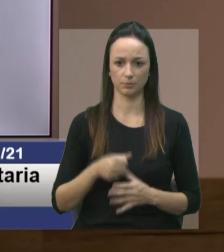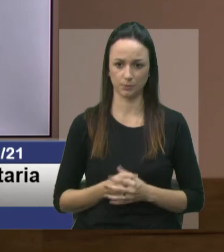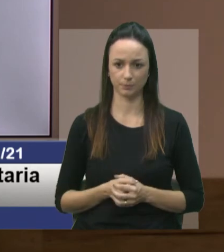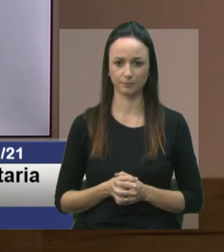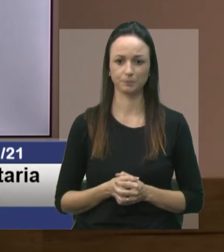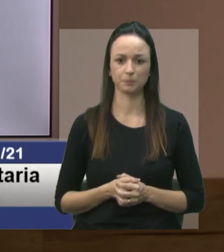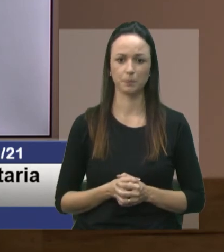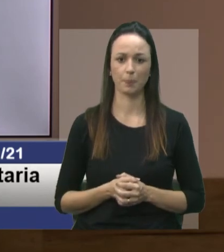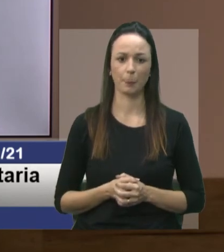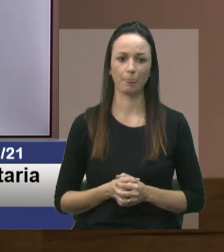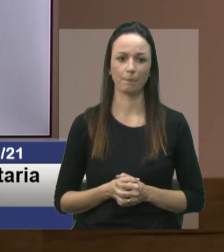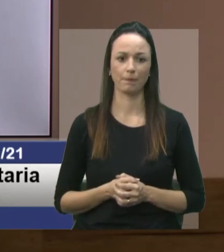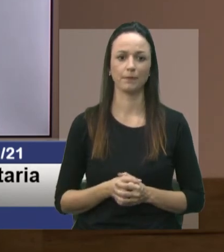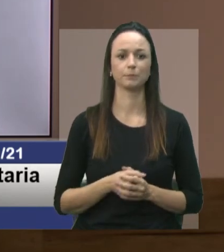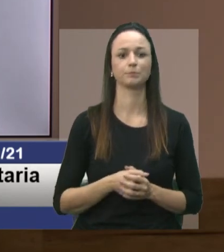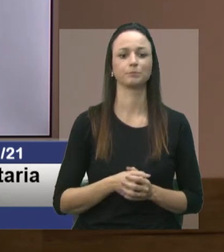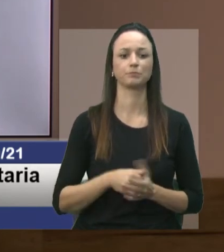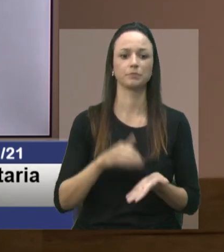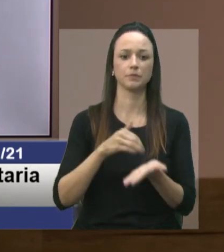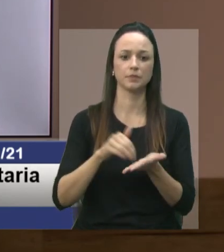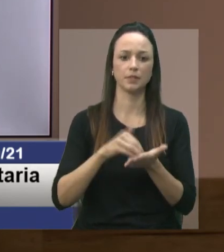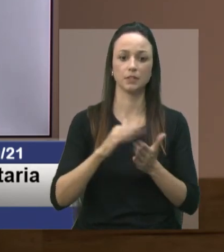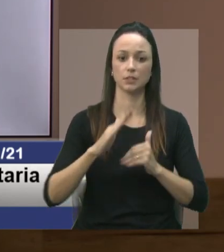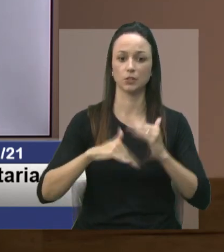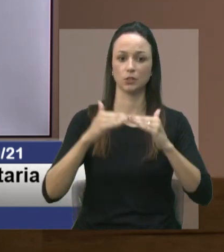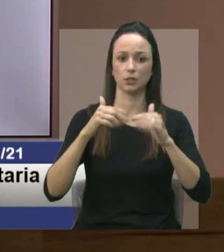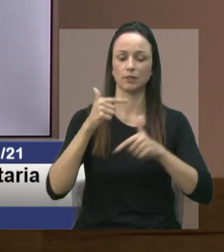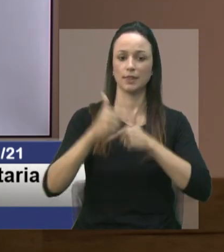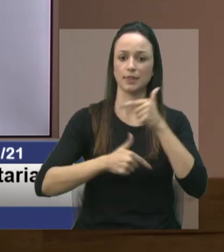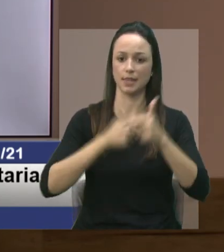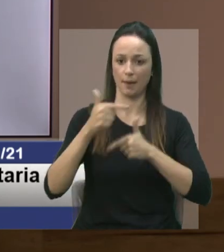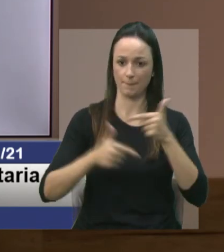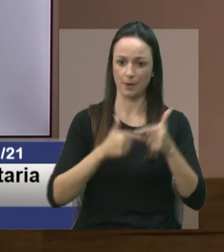R$ 4.585.000. Secretaria de Desenvolvimento e Trabalho,